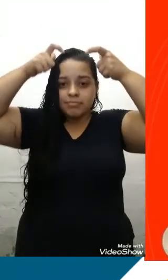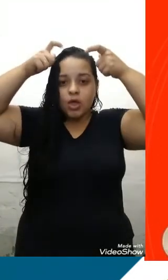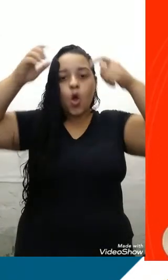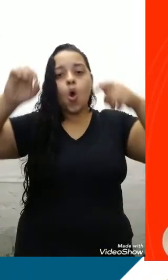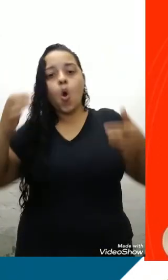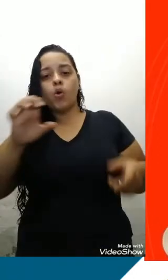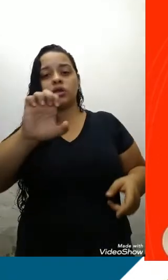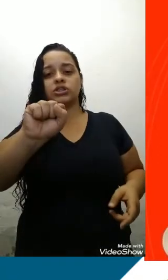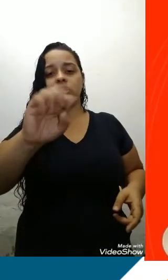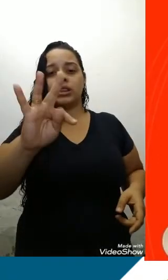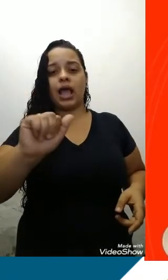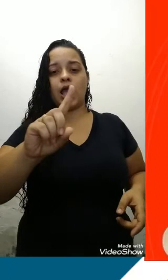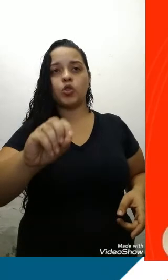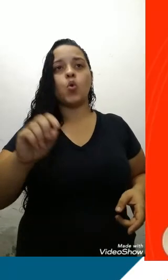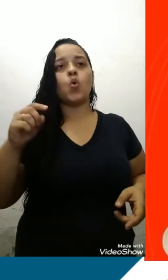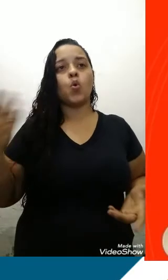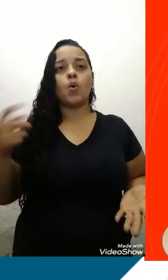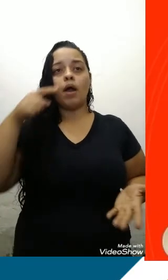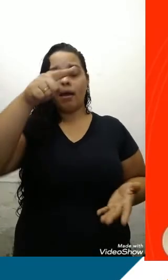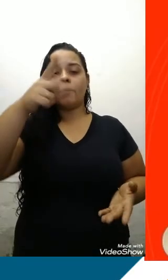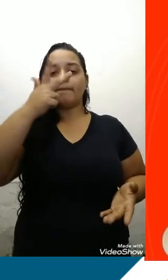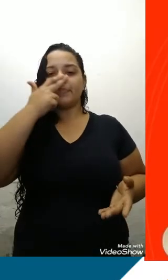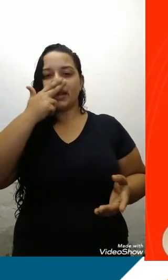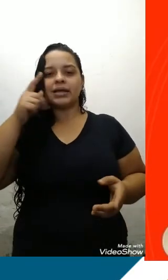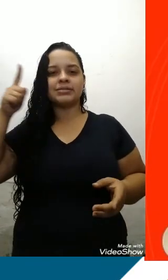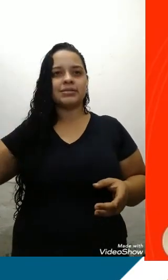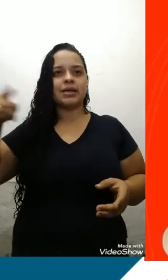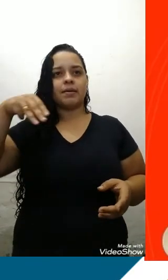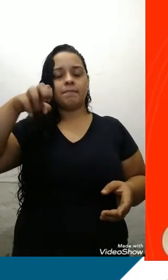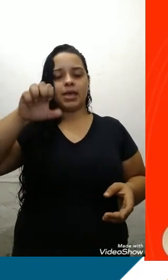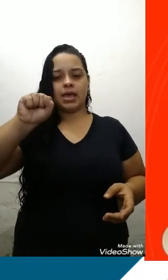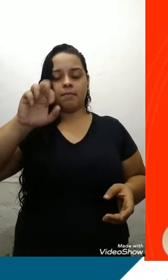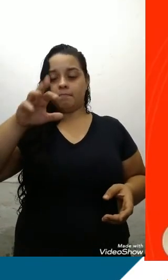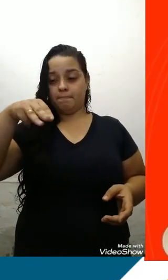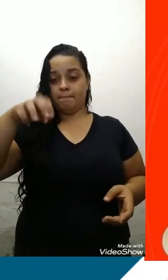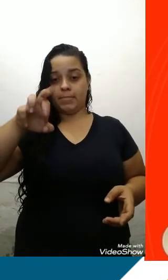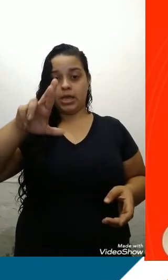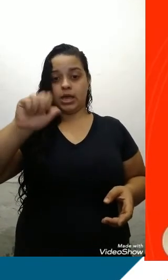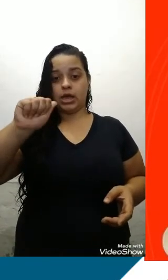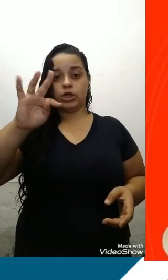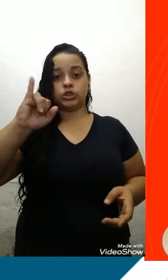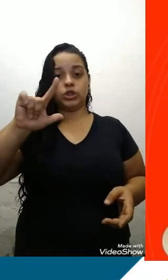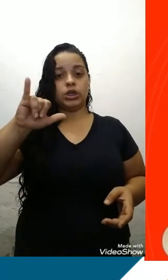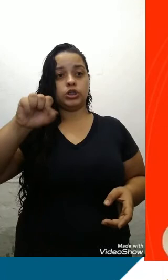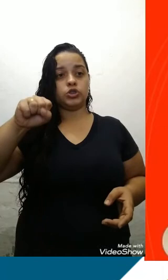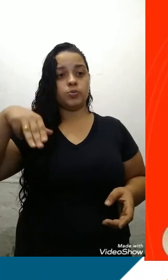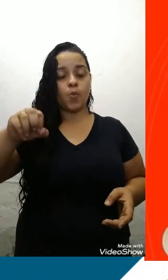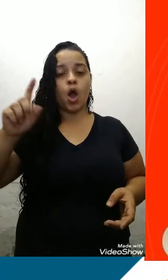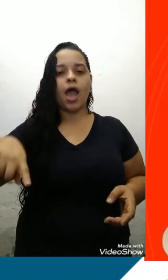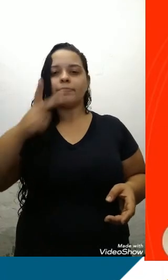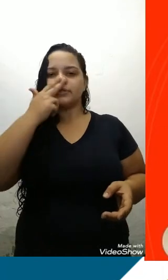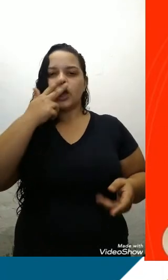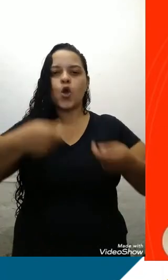O mercantilismo, então, denota uma intervenção nacional ou moderna, né, do Estado na